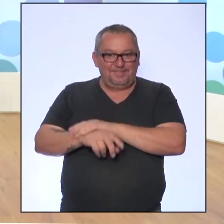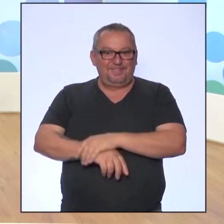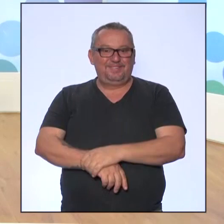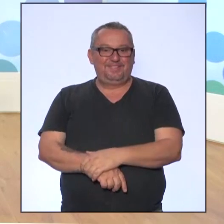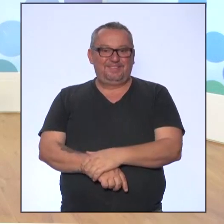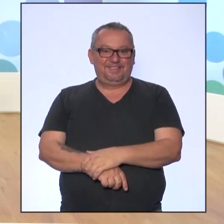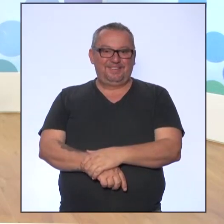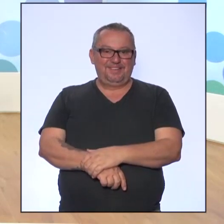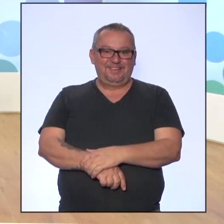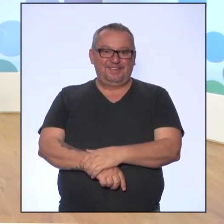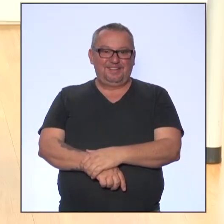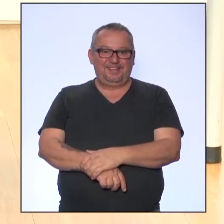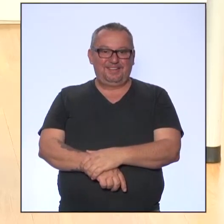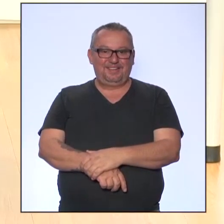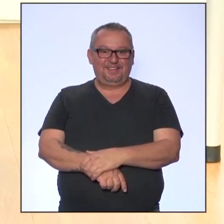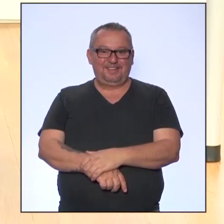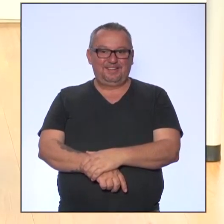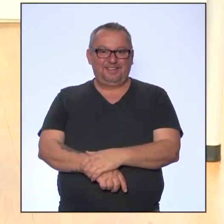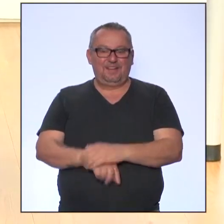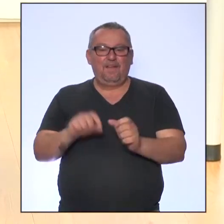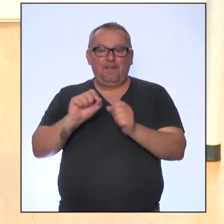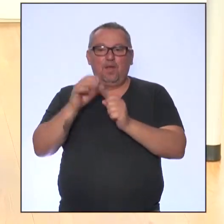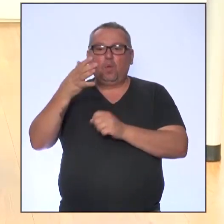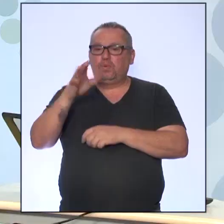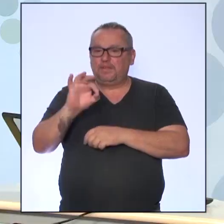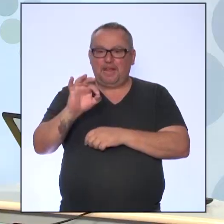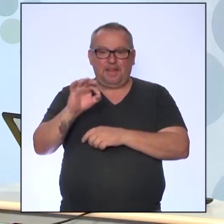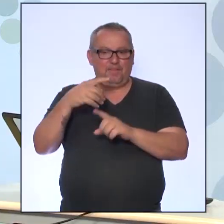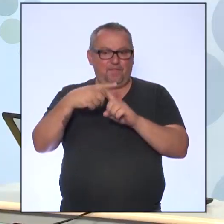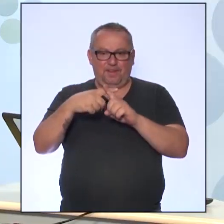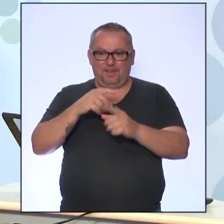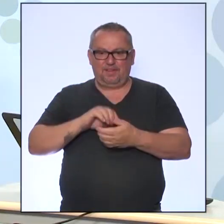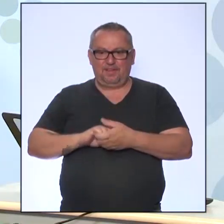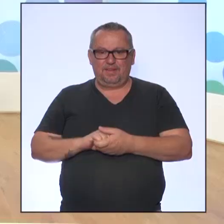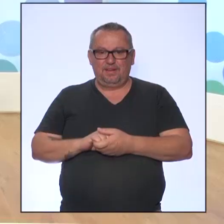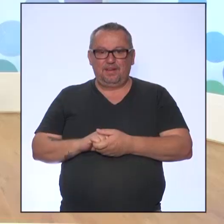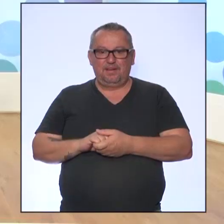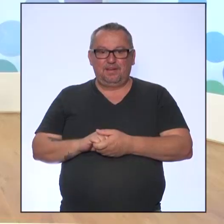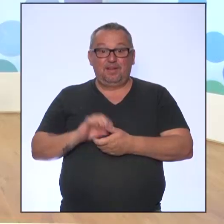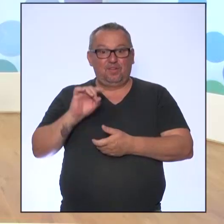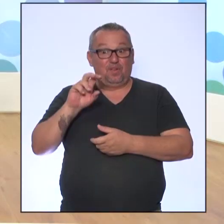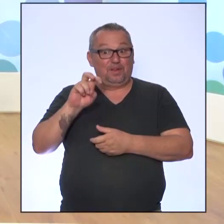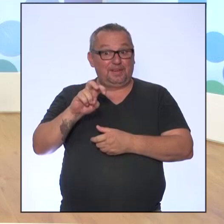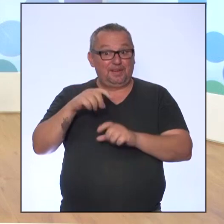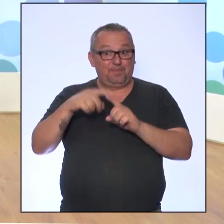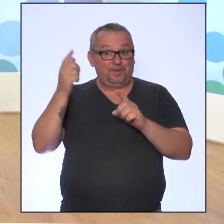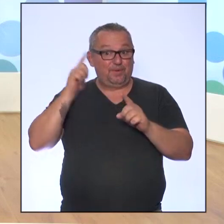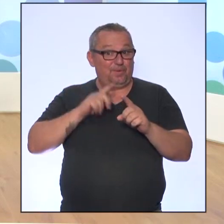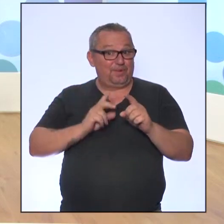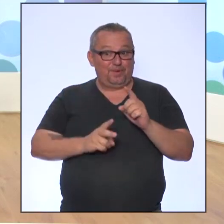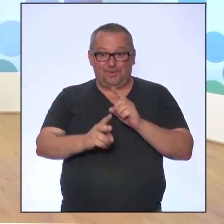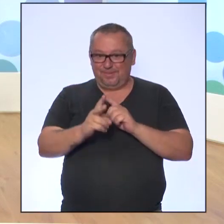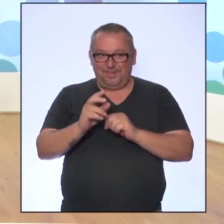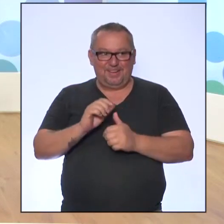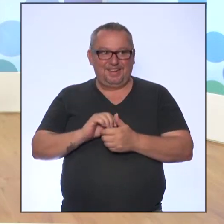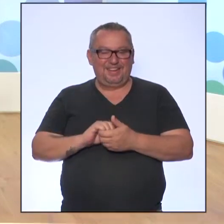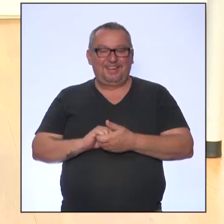Levanta. Faça uns 10 aí. Vou deixar o Fernando fazer só 5, tá? Que senão depois ele não consegue continuar.